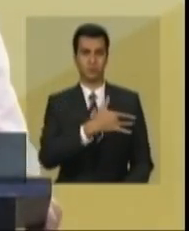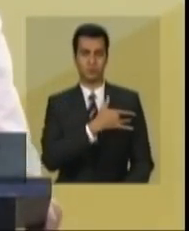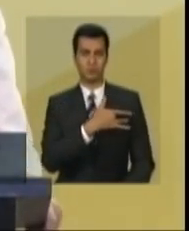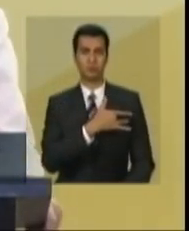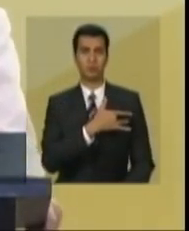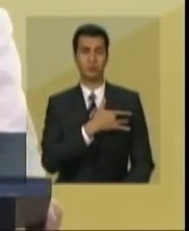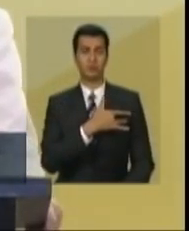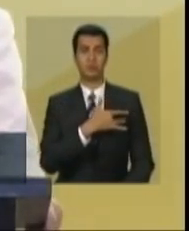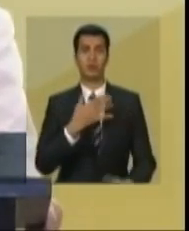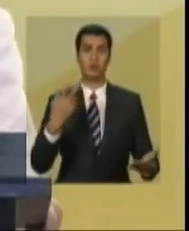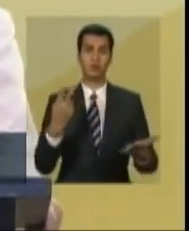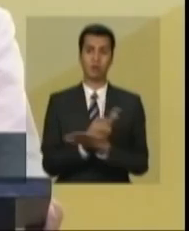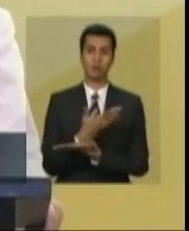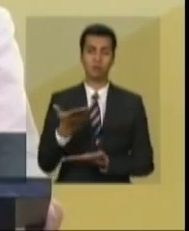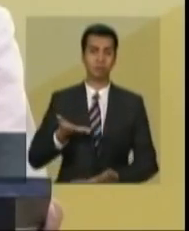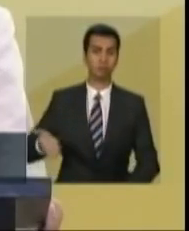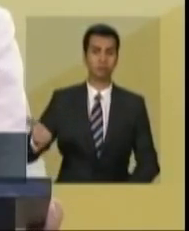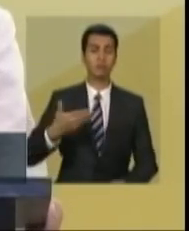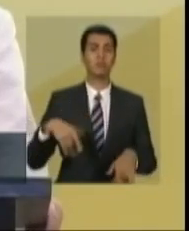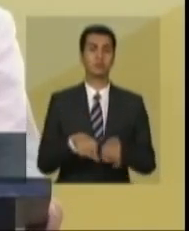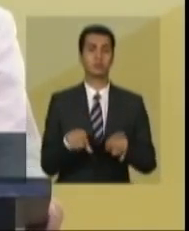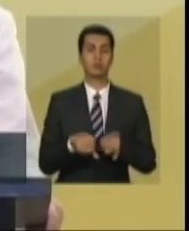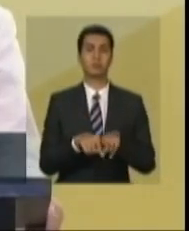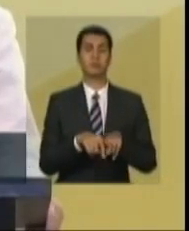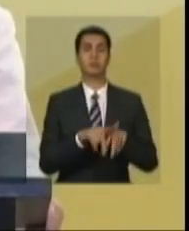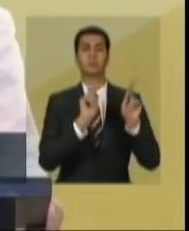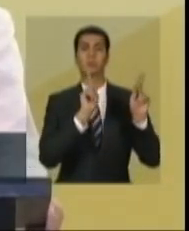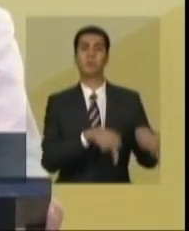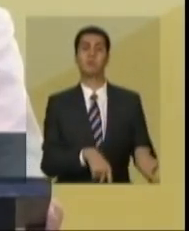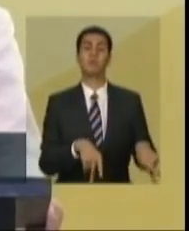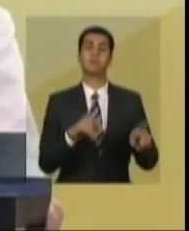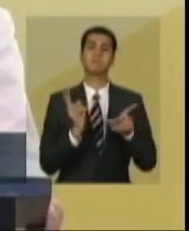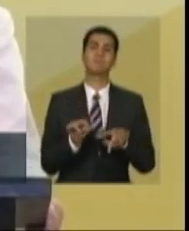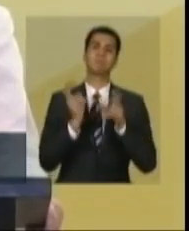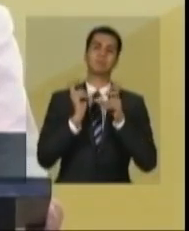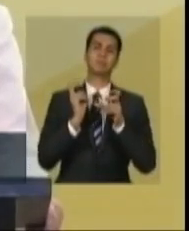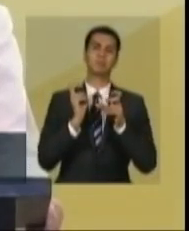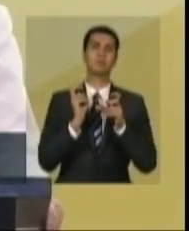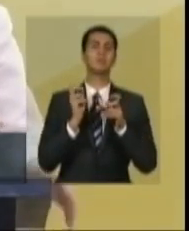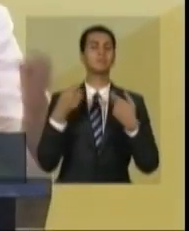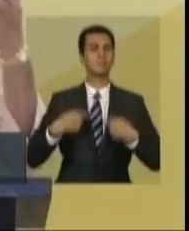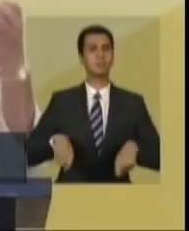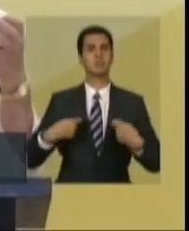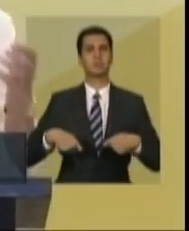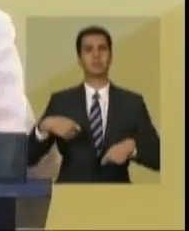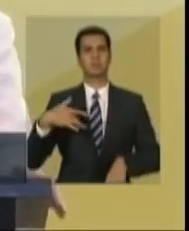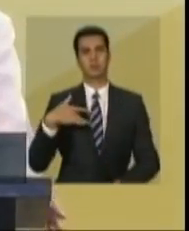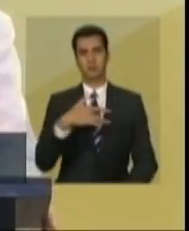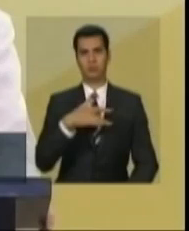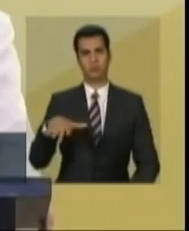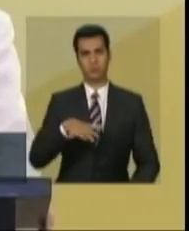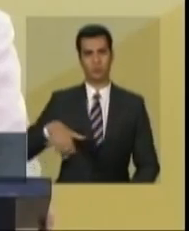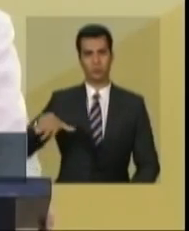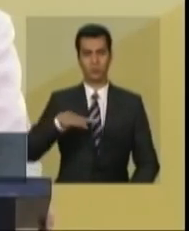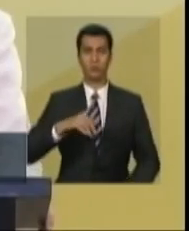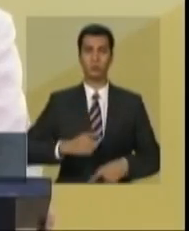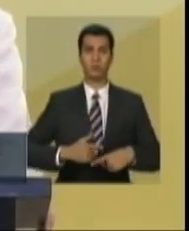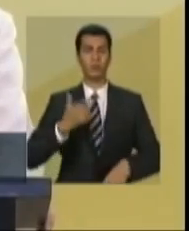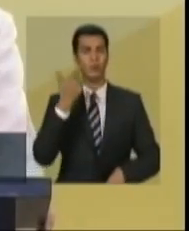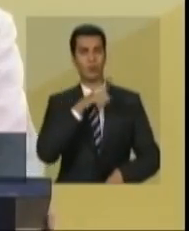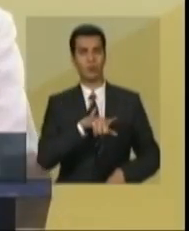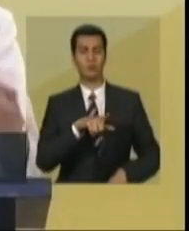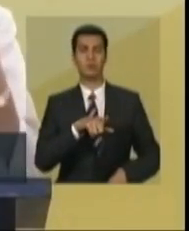de vista da percepção da nossa população, como decisivo para a qualidade de